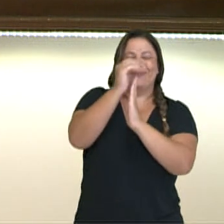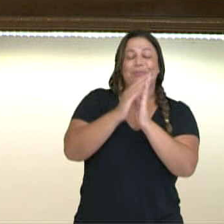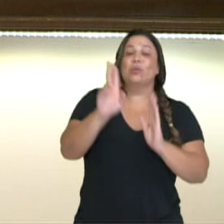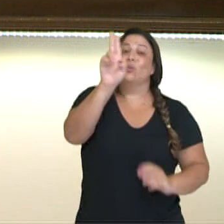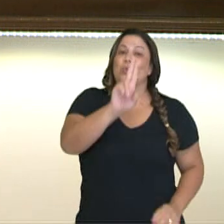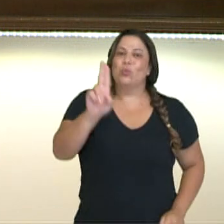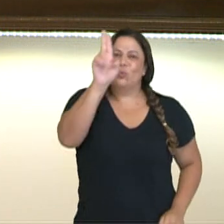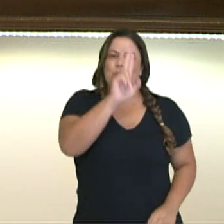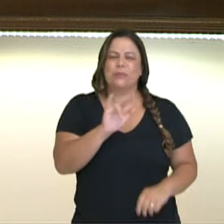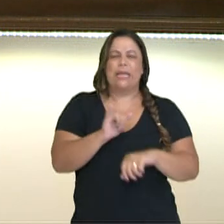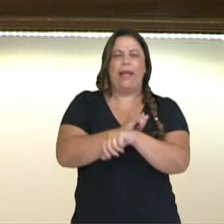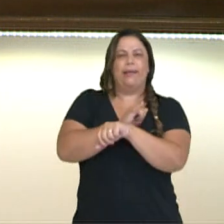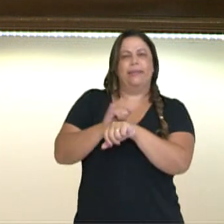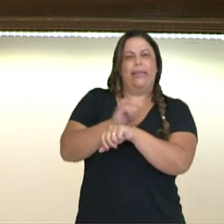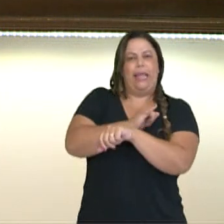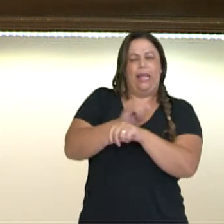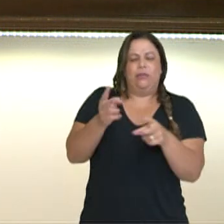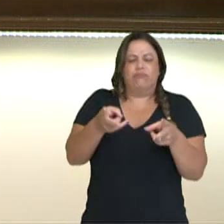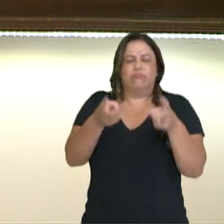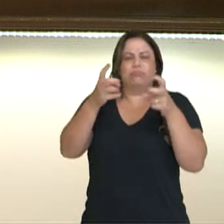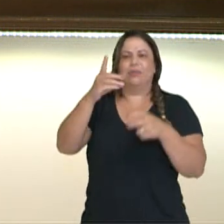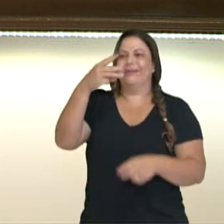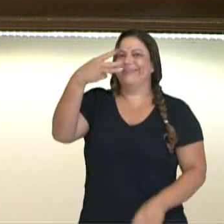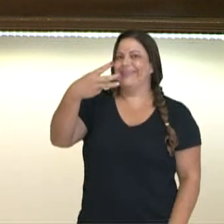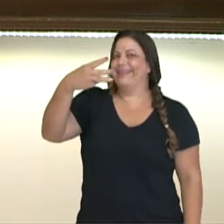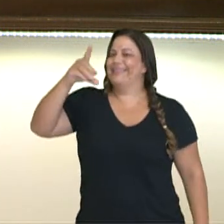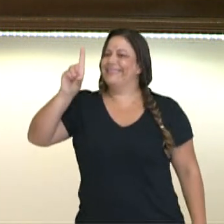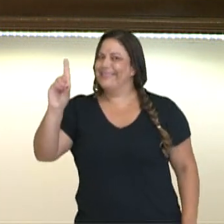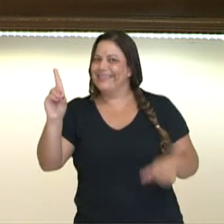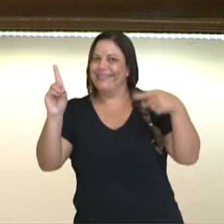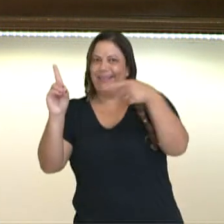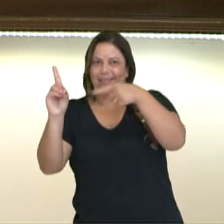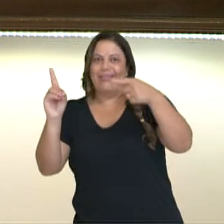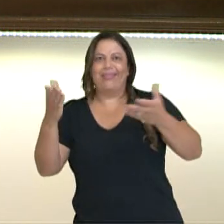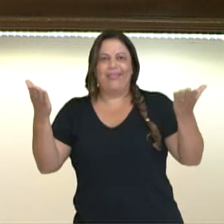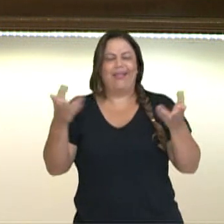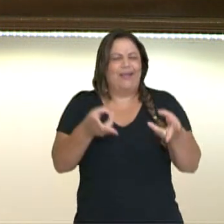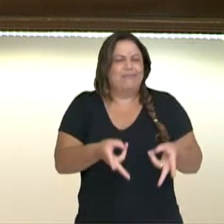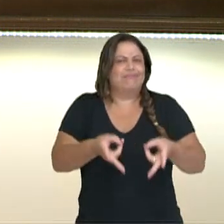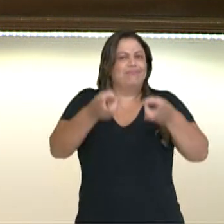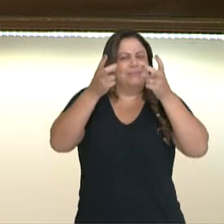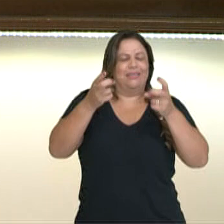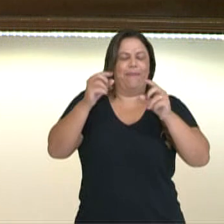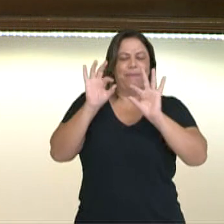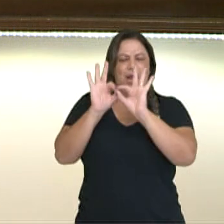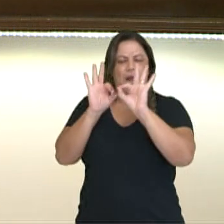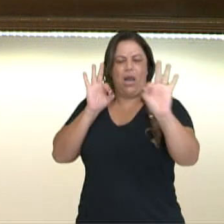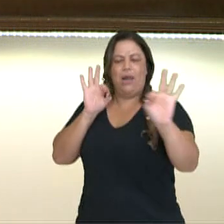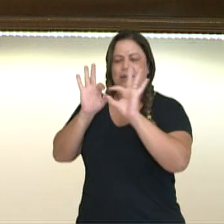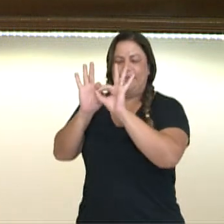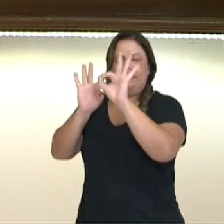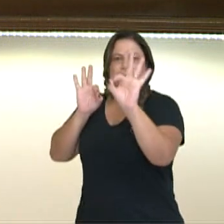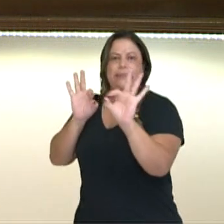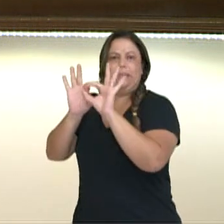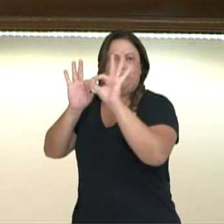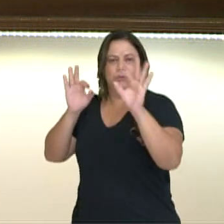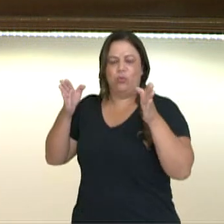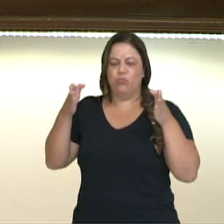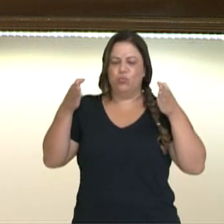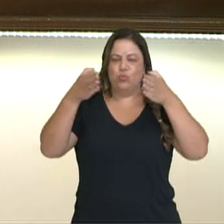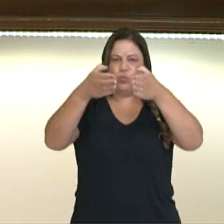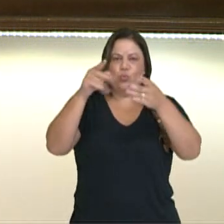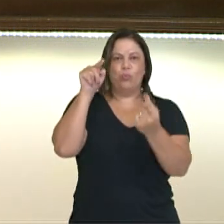esta técnica chamada perspectiva. Você consegue perceber as linhas de construção que convergem para este único